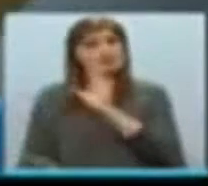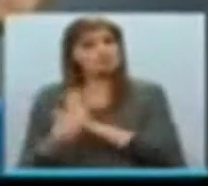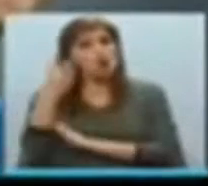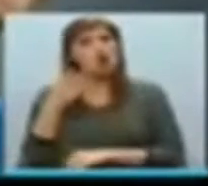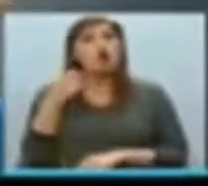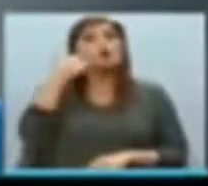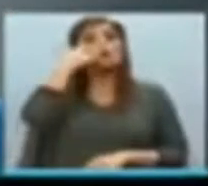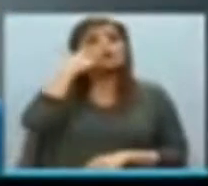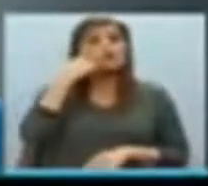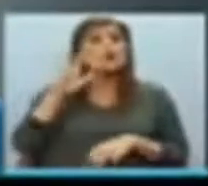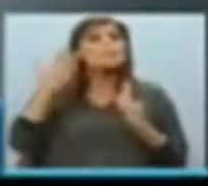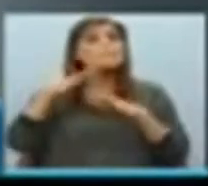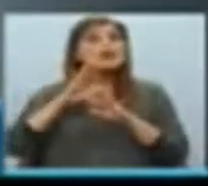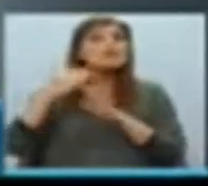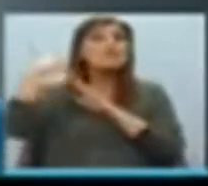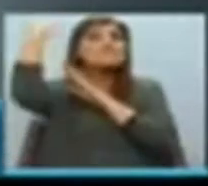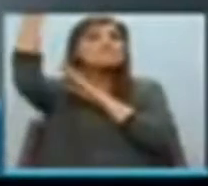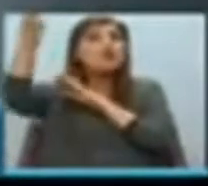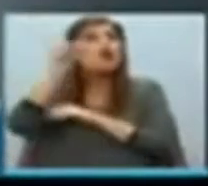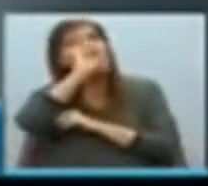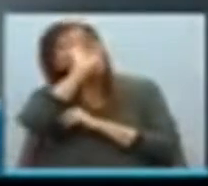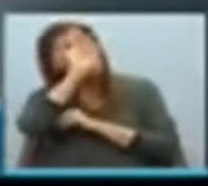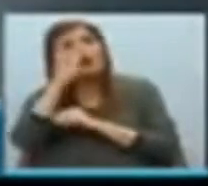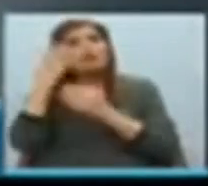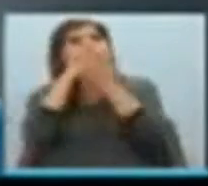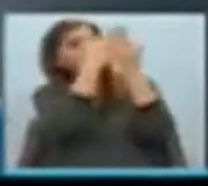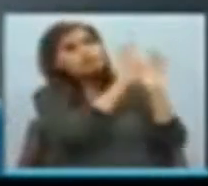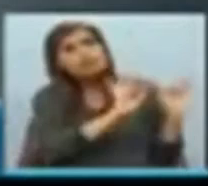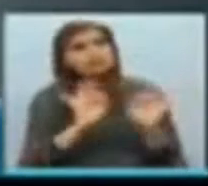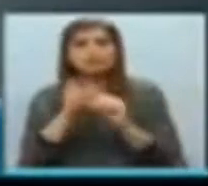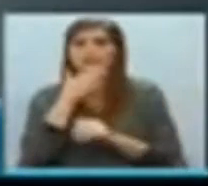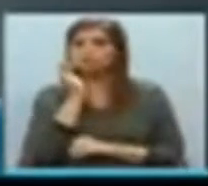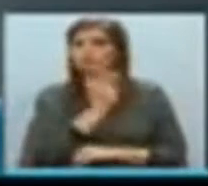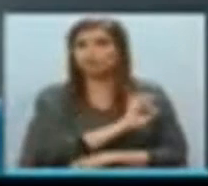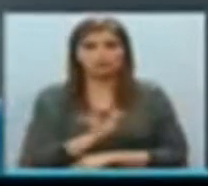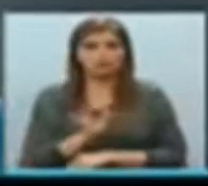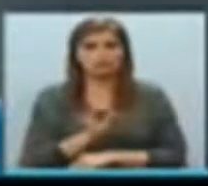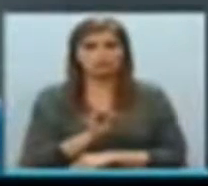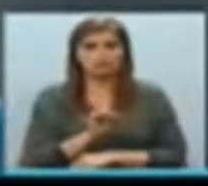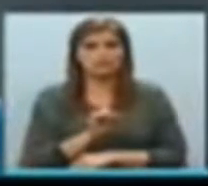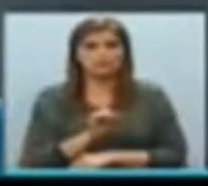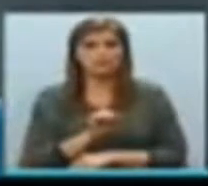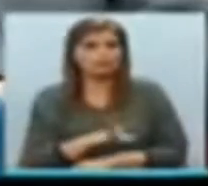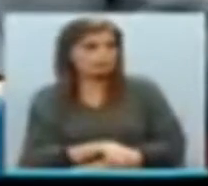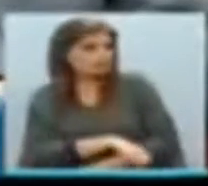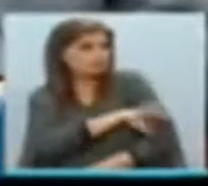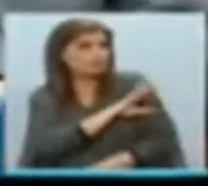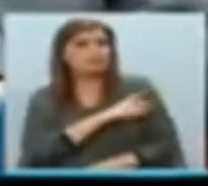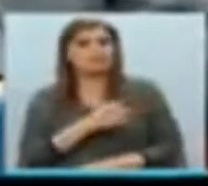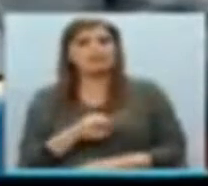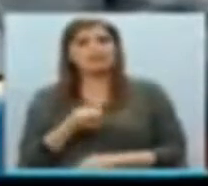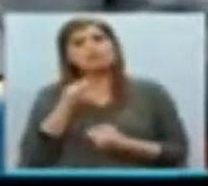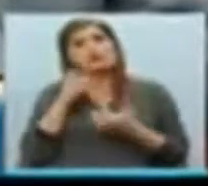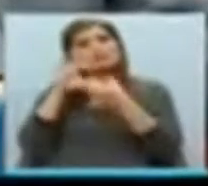parte de fora é impressionante ela já foi recuperada e muito bonito e é muito é bonito e emocionante a gente pisa um pouco a história